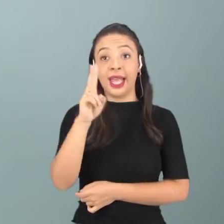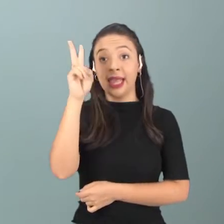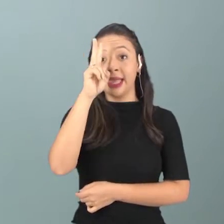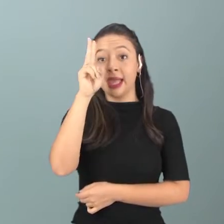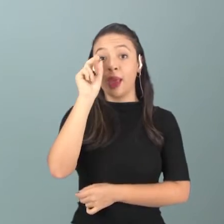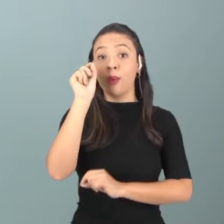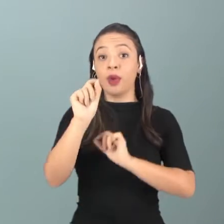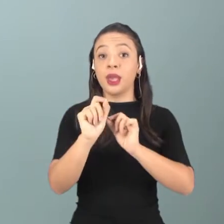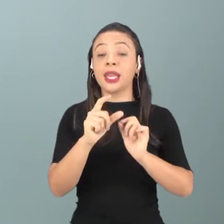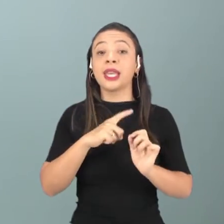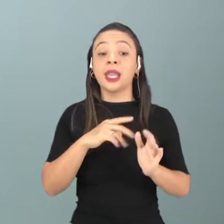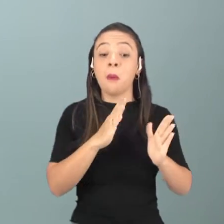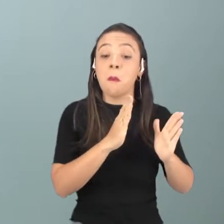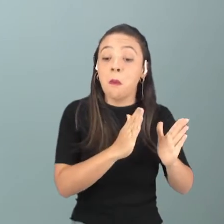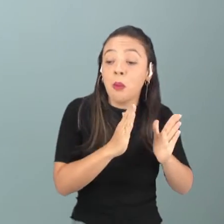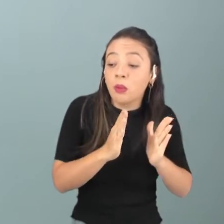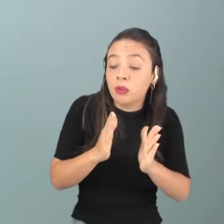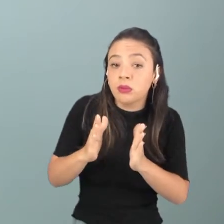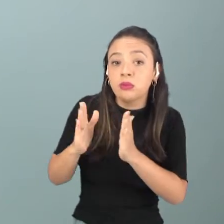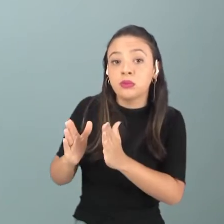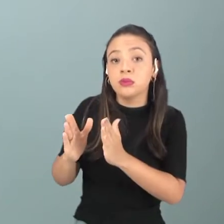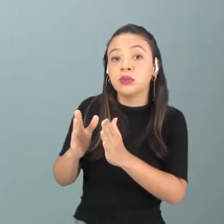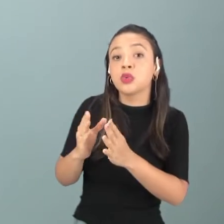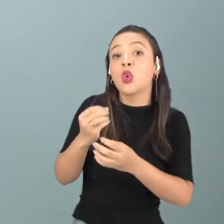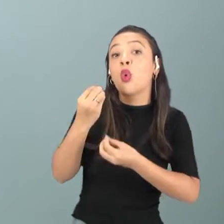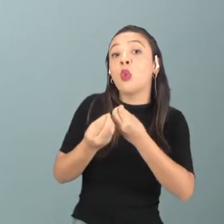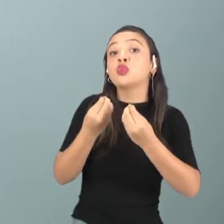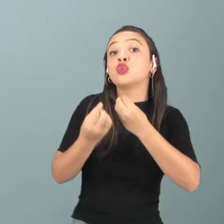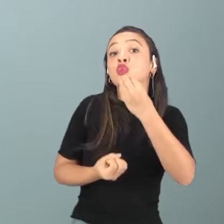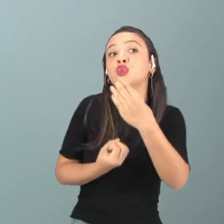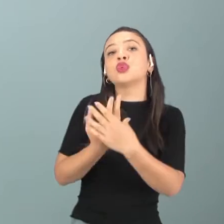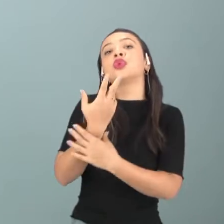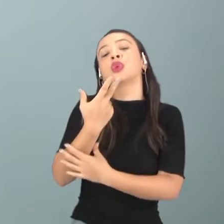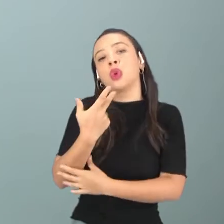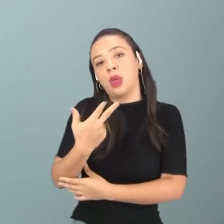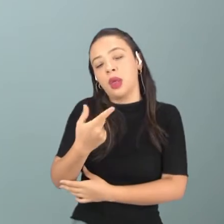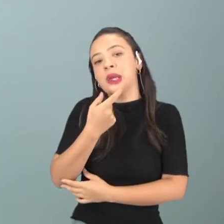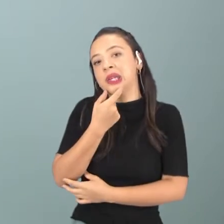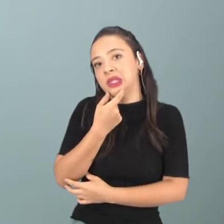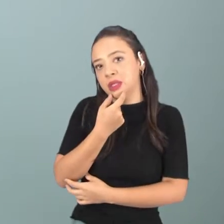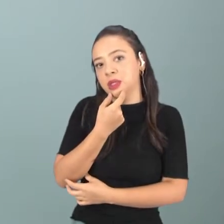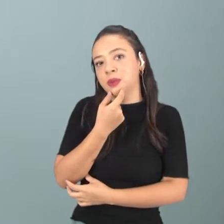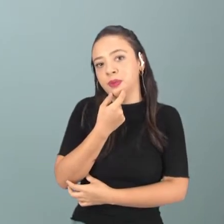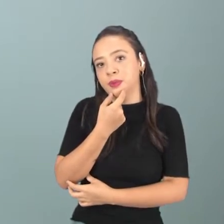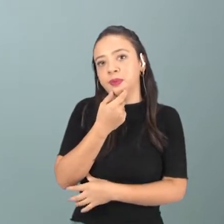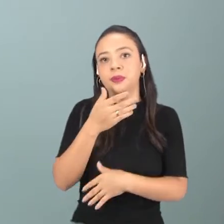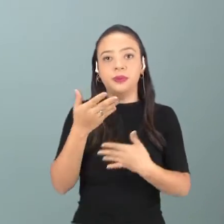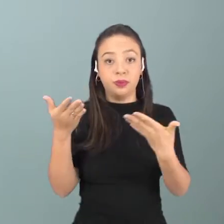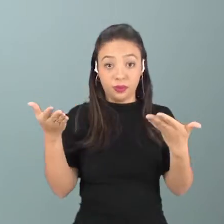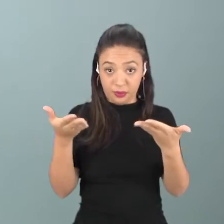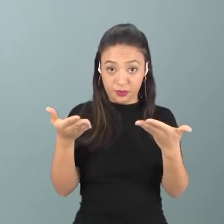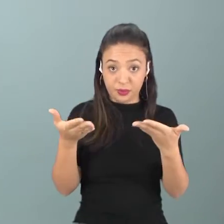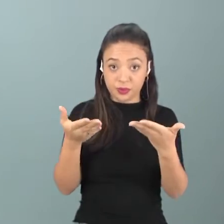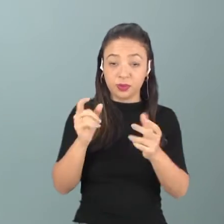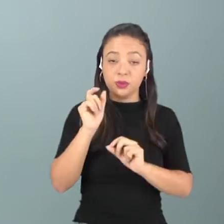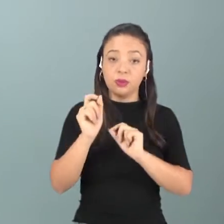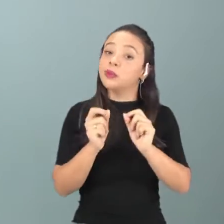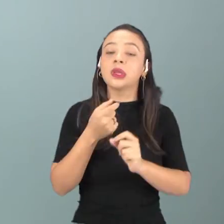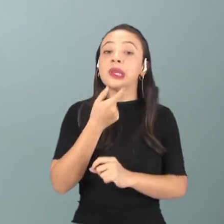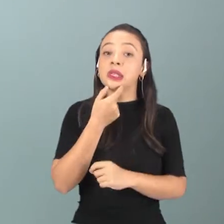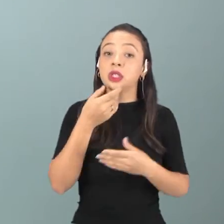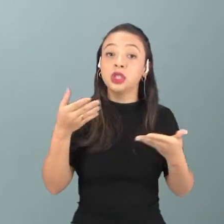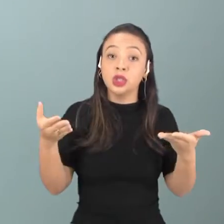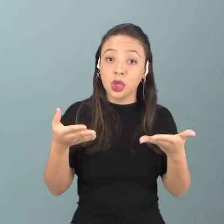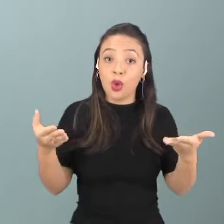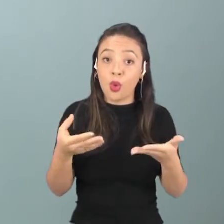falando sobre as fases em que se dividiu a formação da língua inglesa, tá? Então, hoje, a gente chama de inglês atual, que é o que a gente está